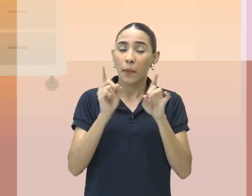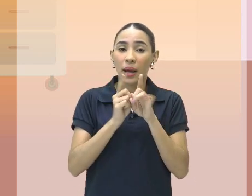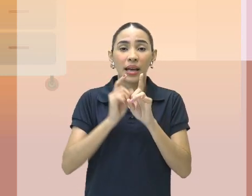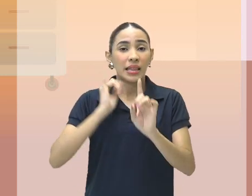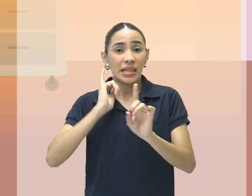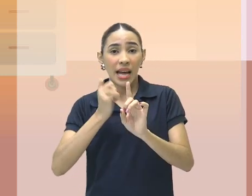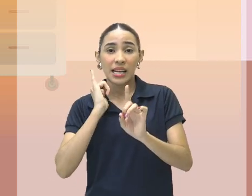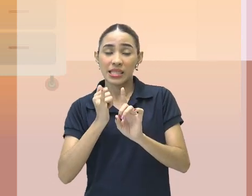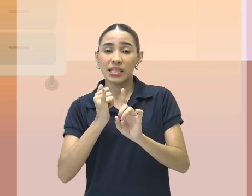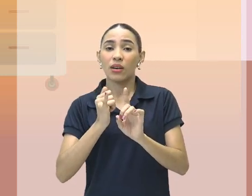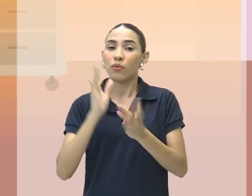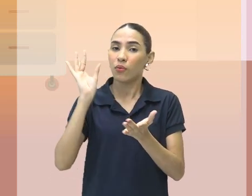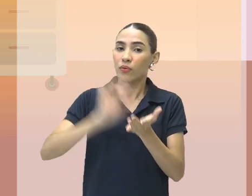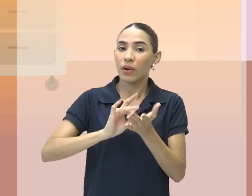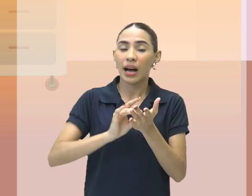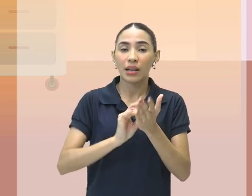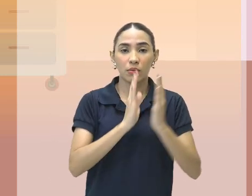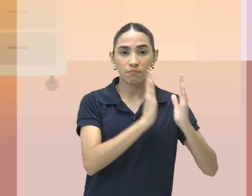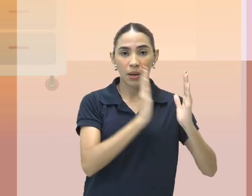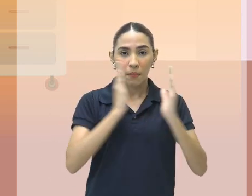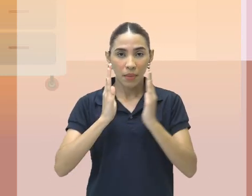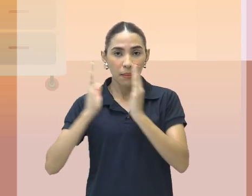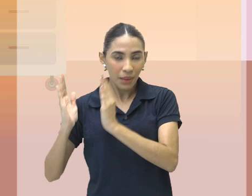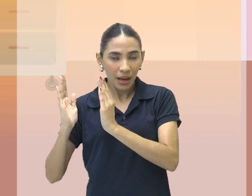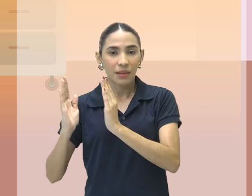de um episódio, ou seja, o início, meio e fim